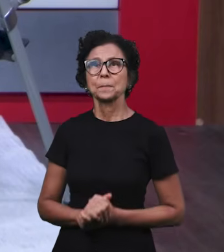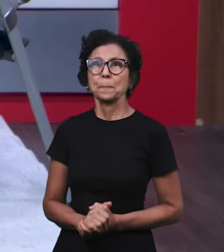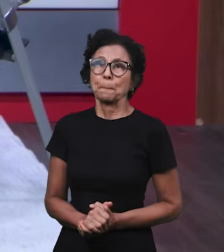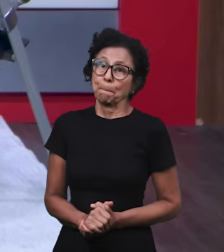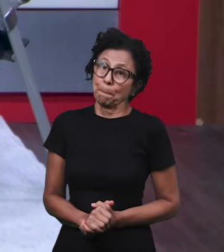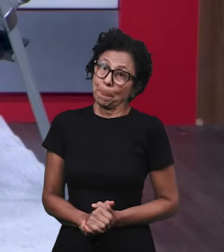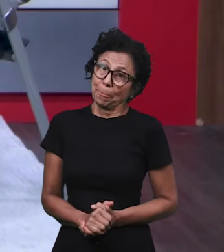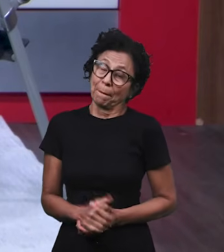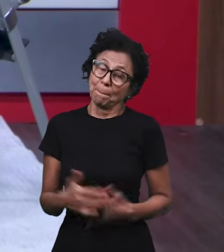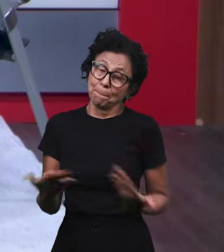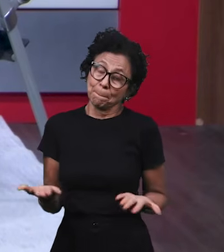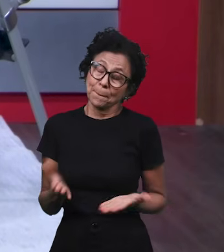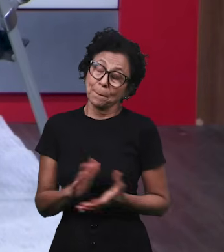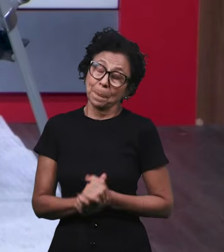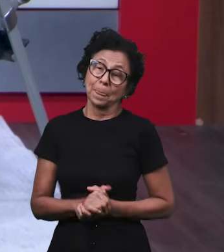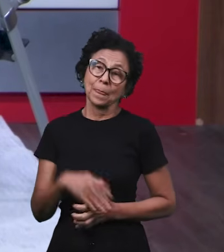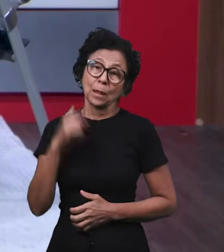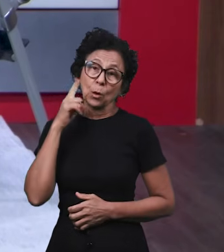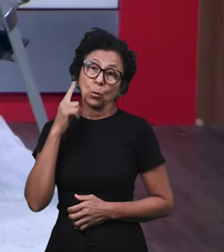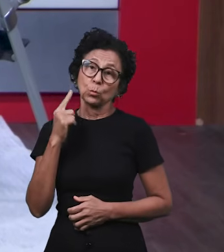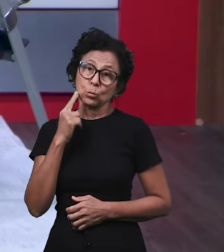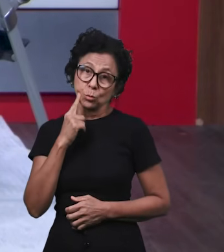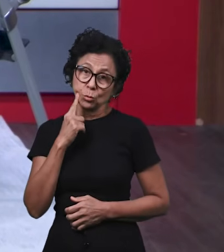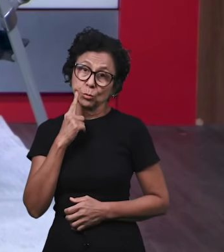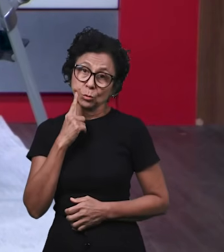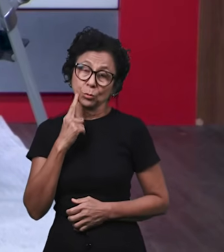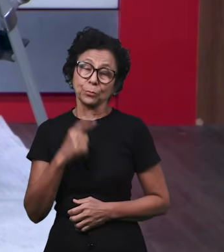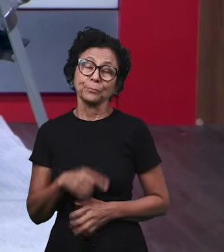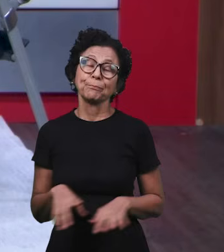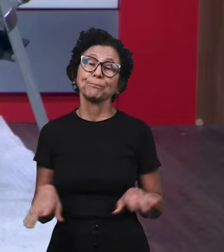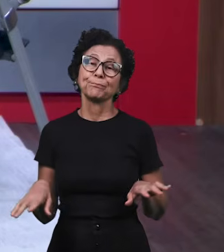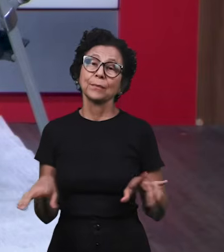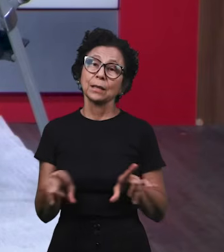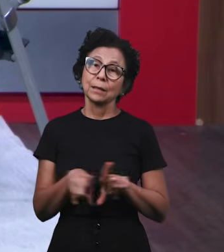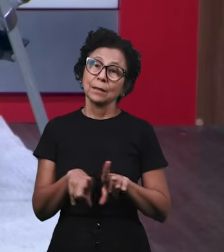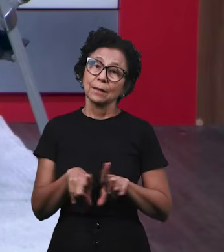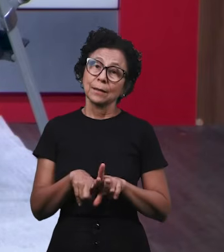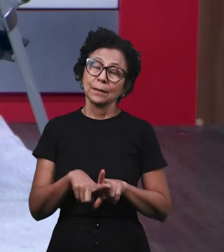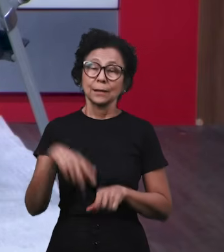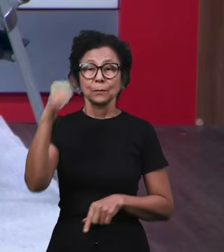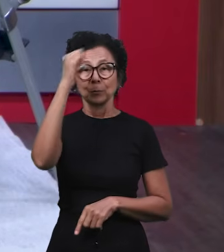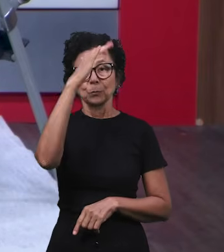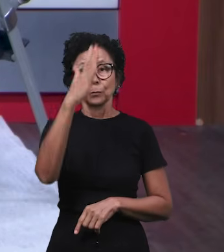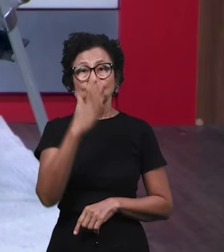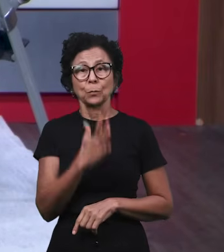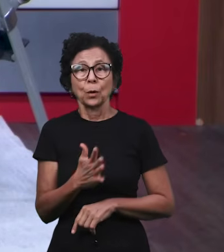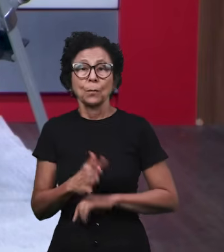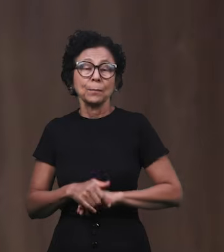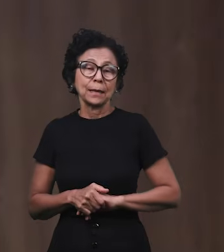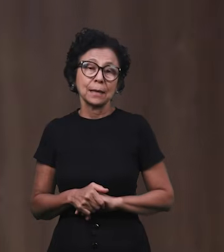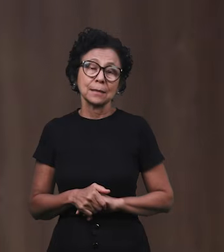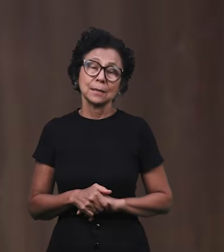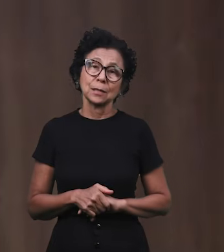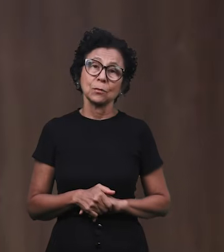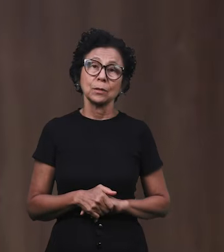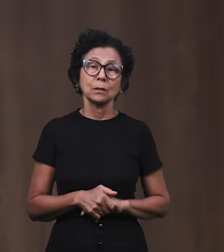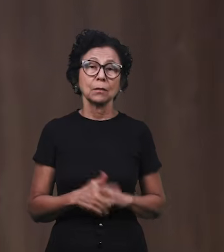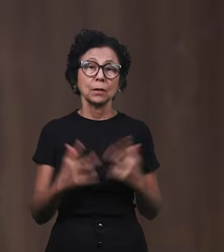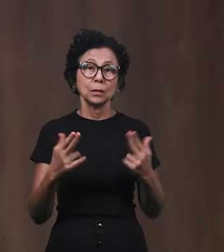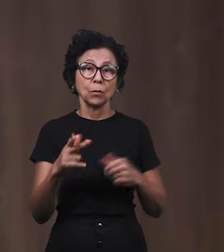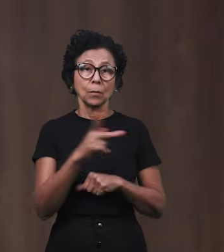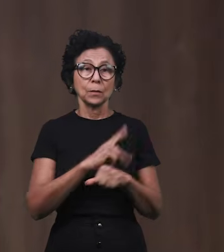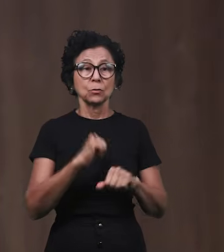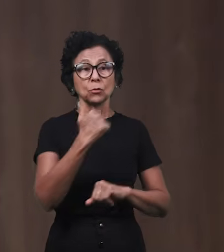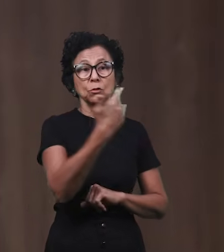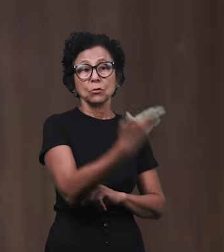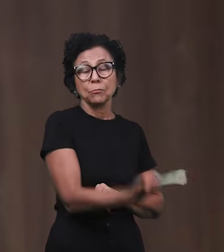próprio país. Verdade. Porque a língua oficial do Brasil é o português. Então, a Libras é uma língua